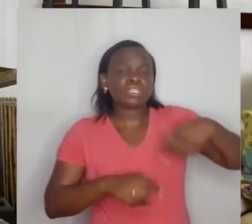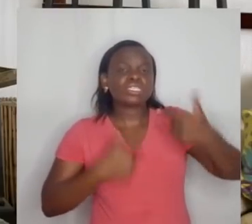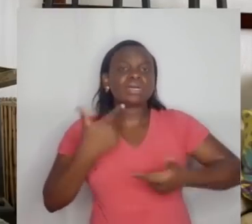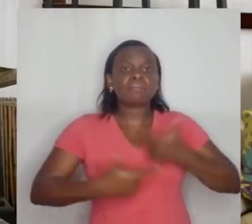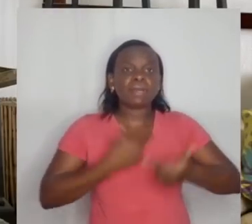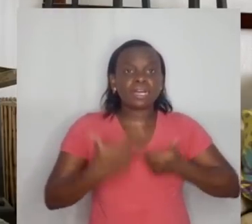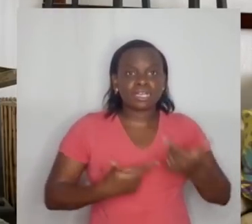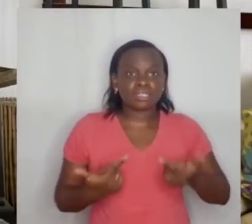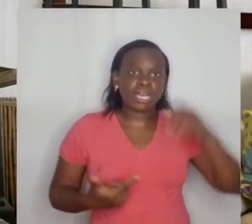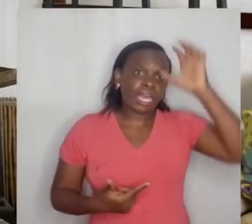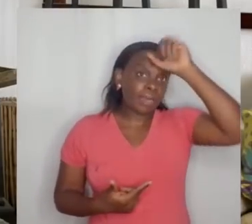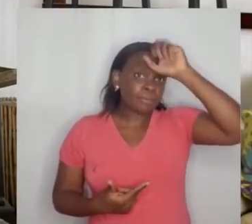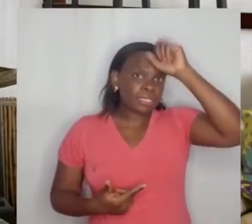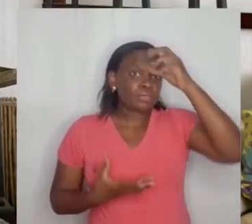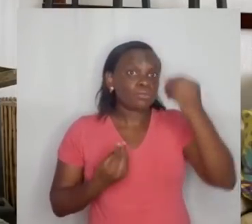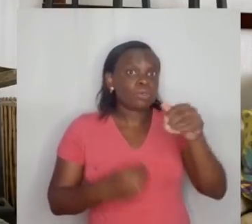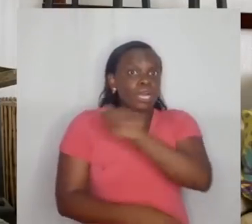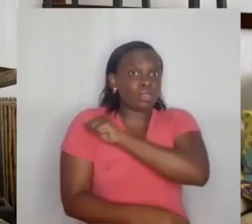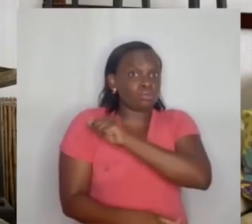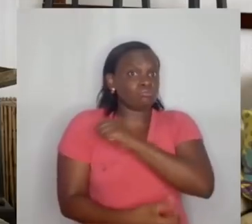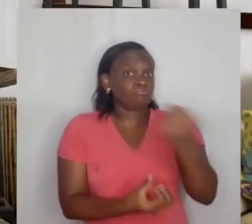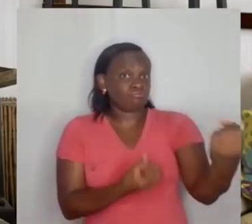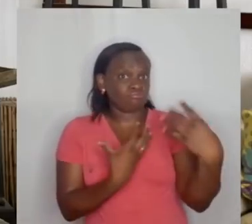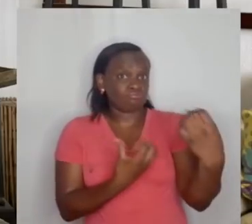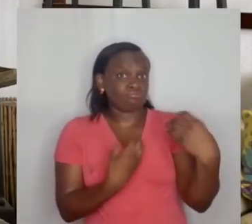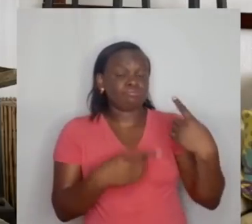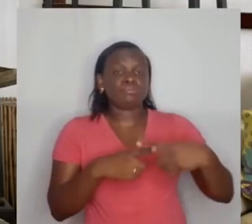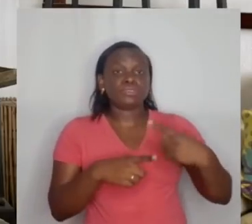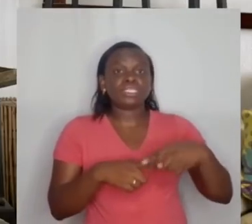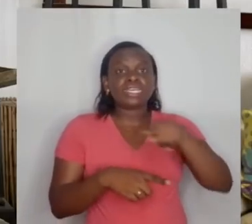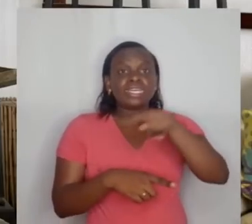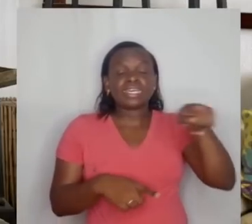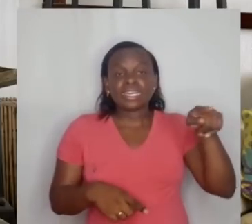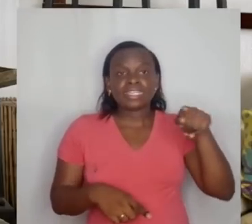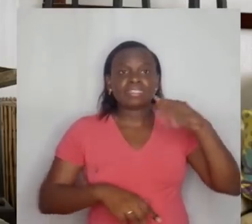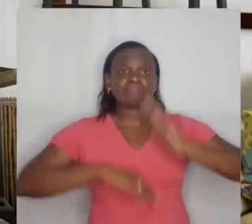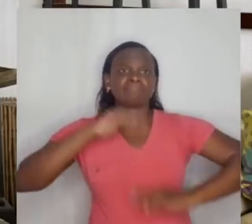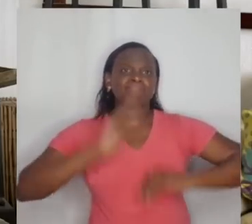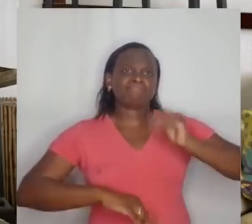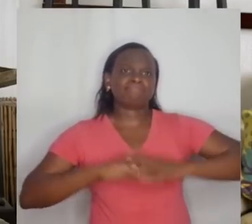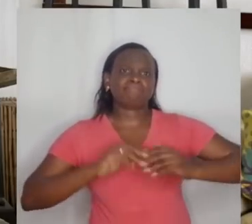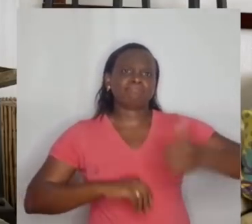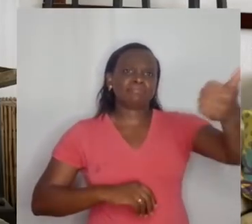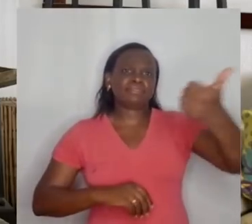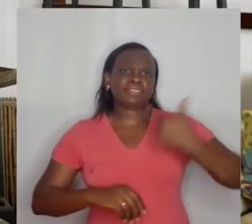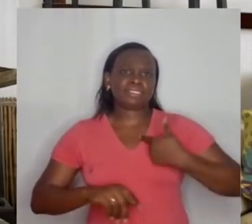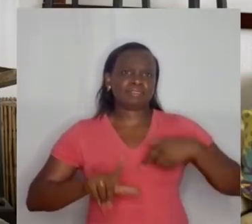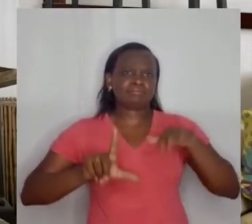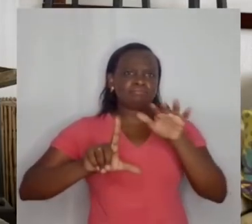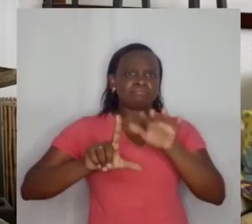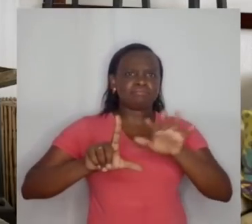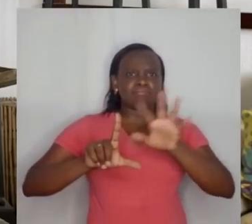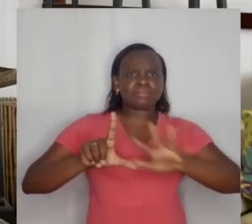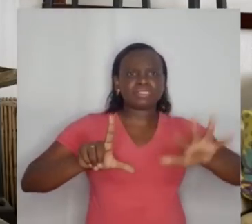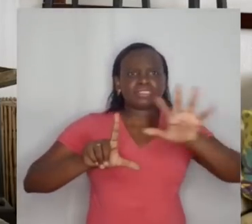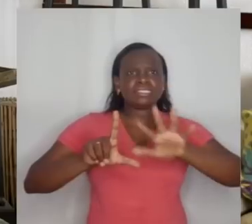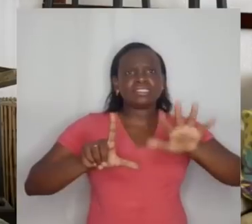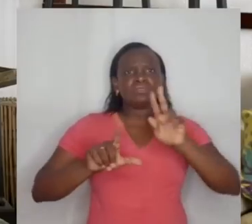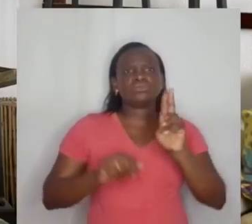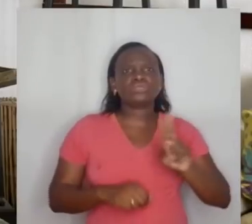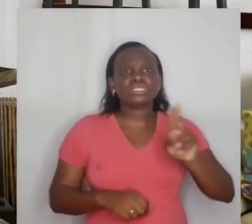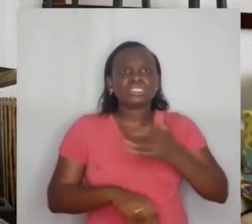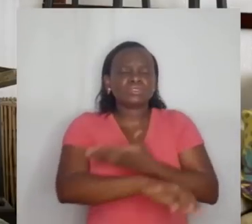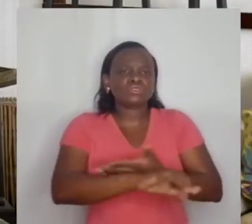nosso ofício, né, aprendendo muito com os nossos alunos, pois afinal de contas eles sabem muito mais dessas